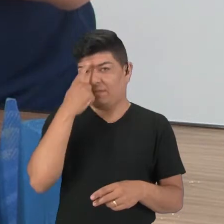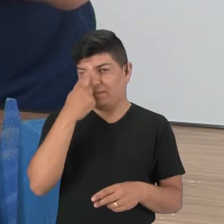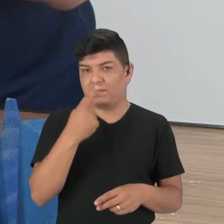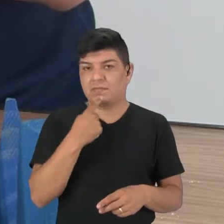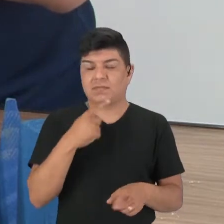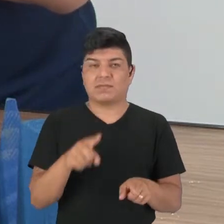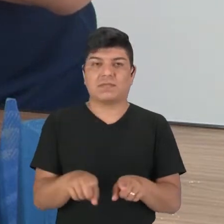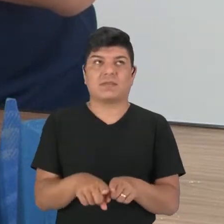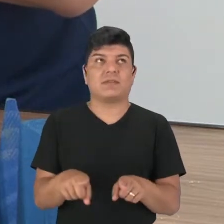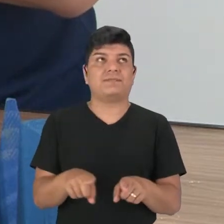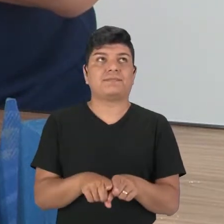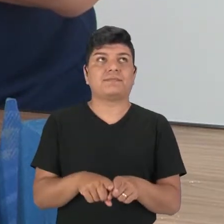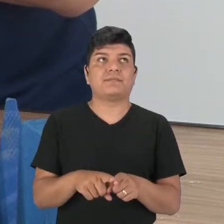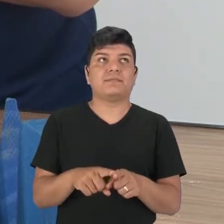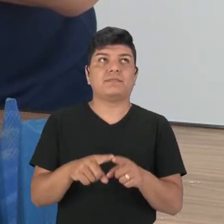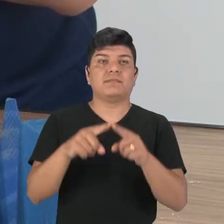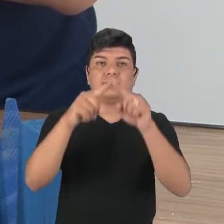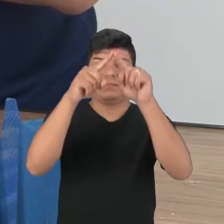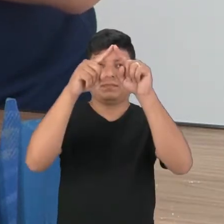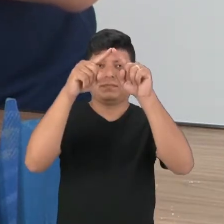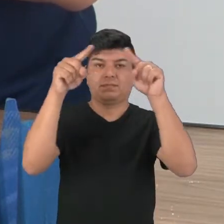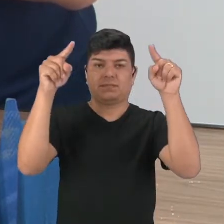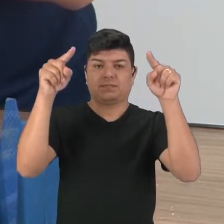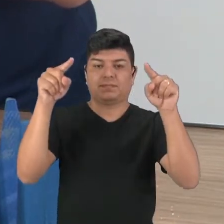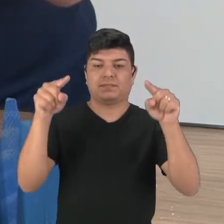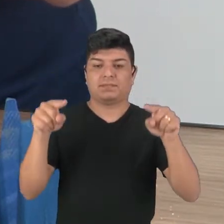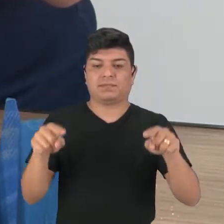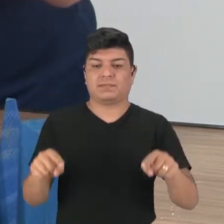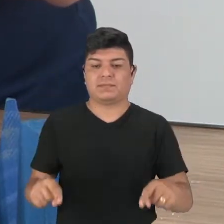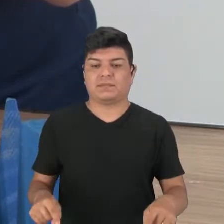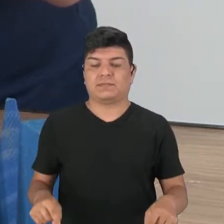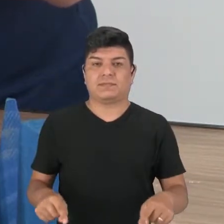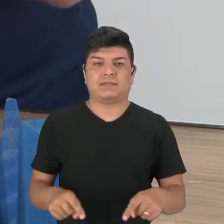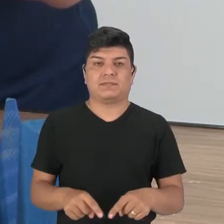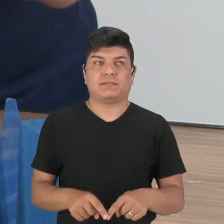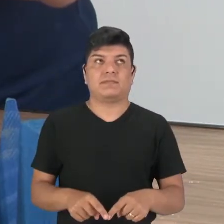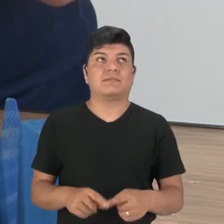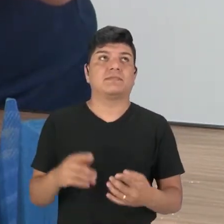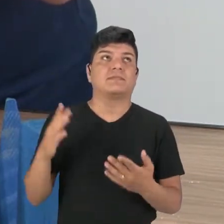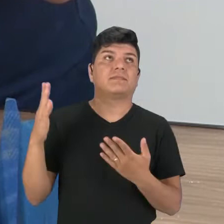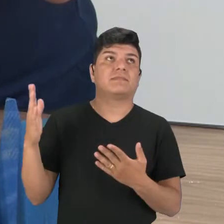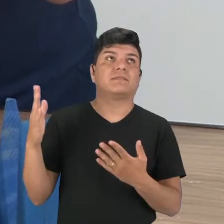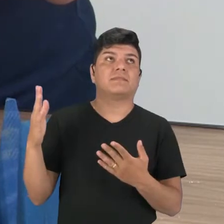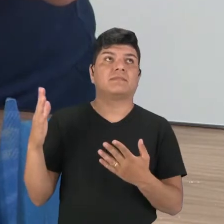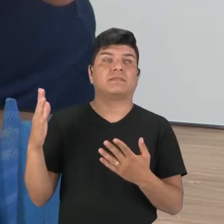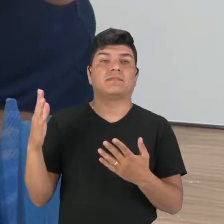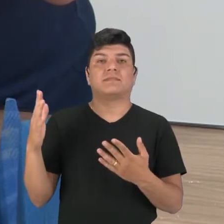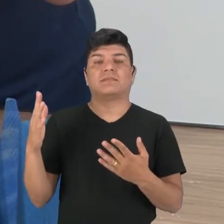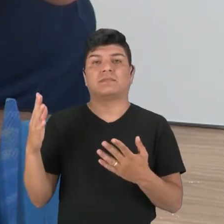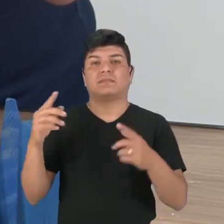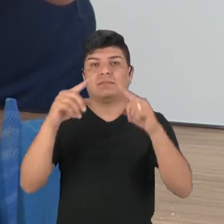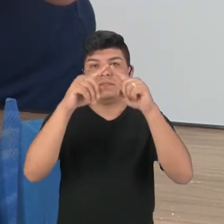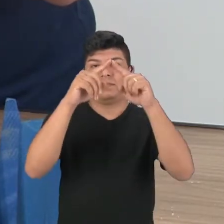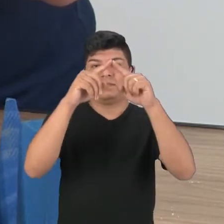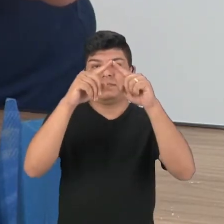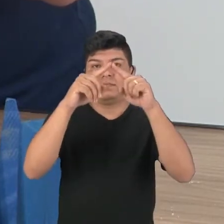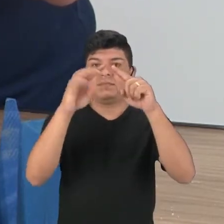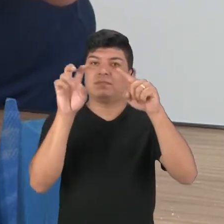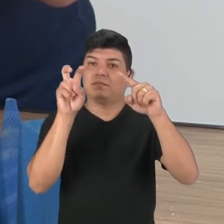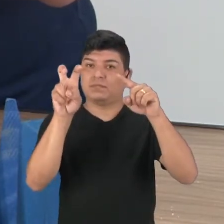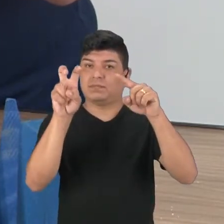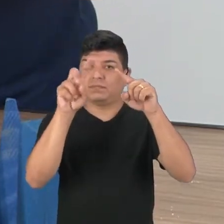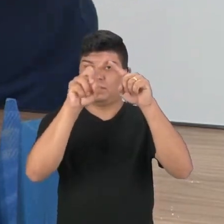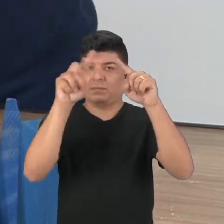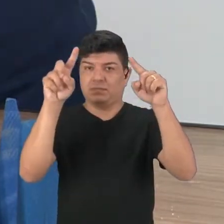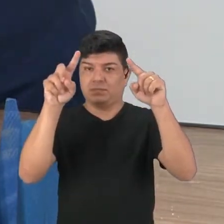ó. Essa figura aqui espacial. Ela tem aqui, ela tem 5 lados,